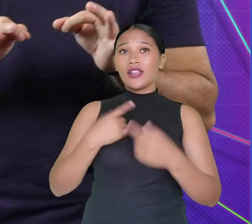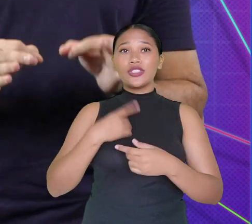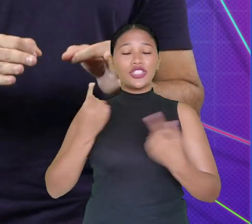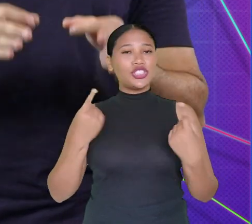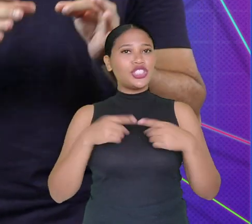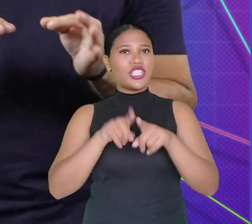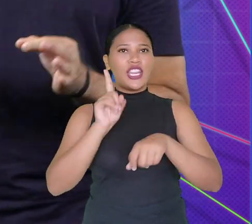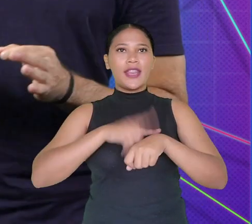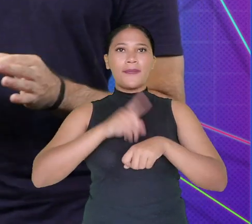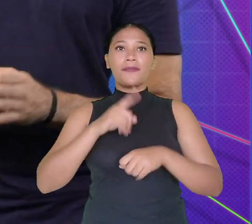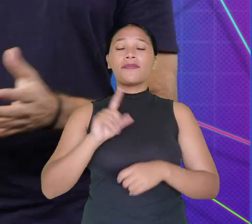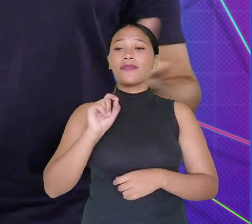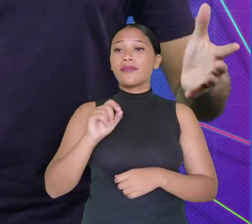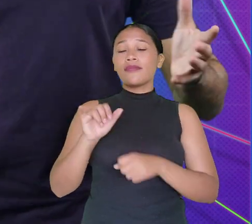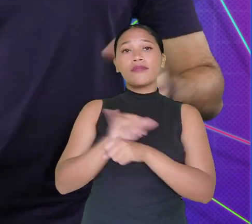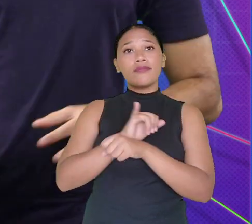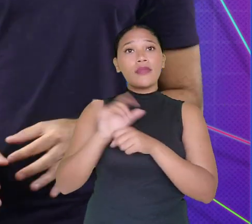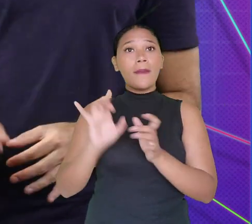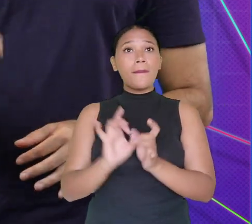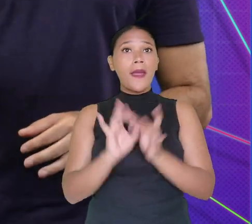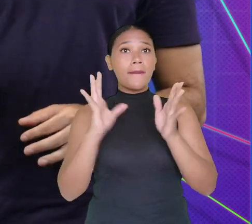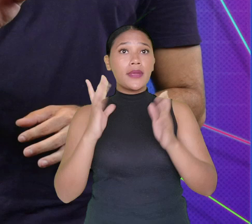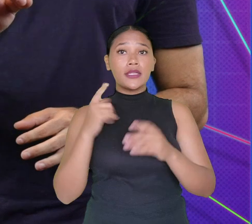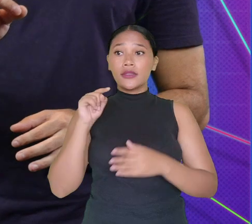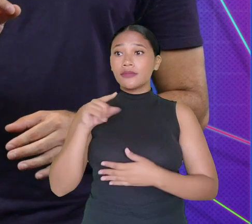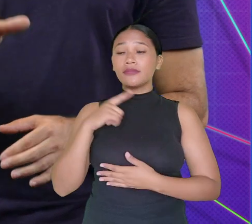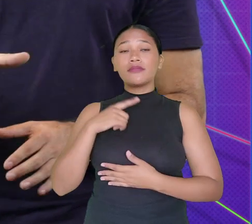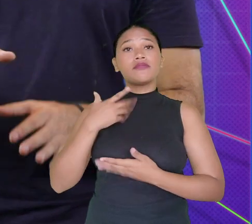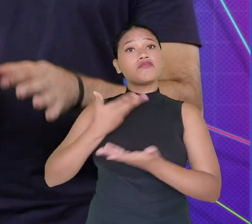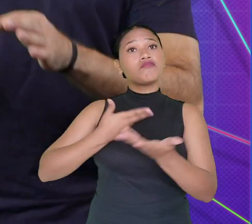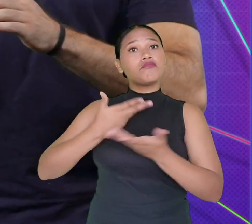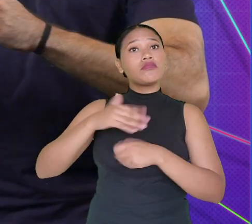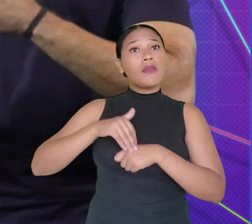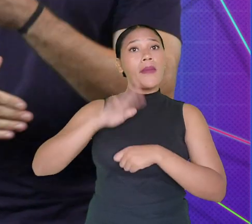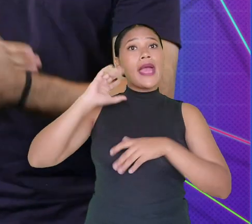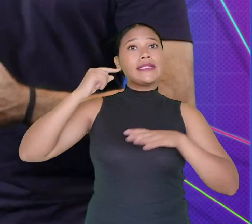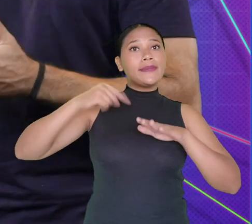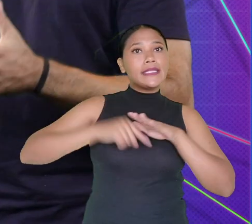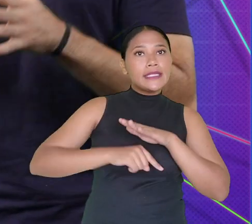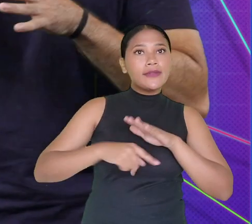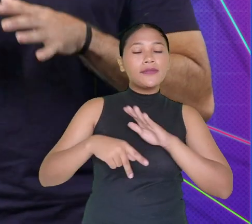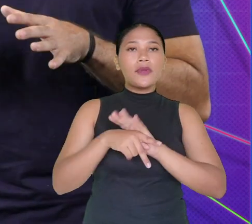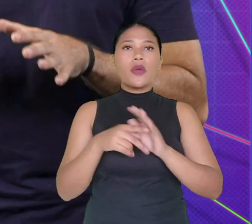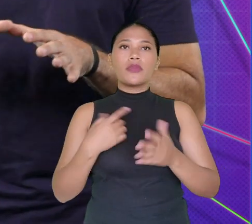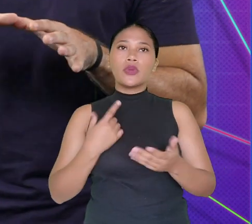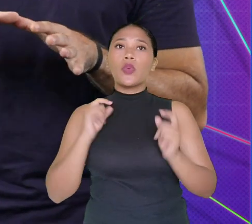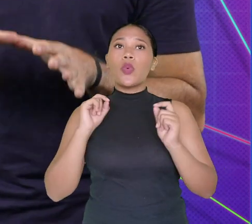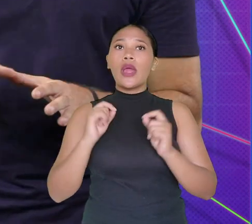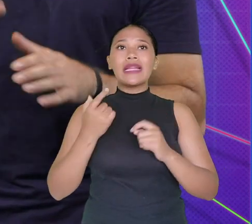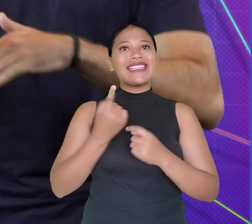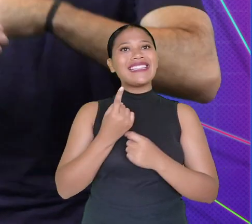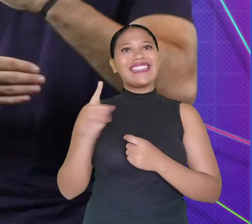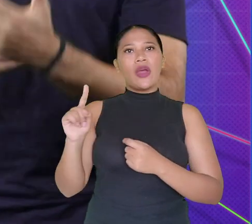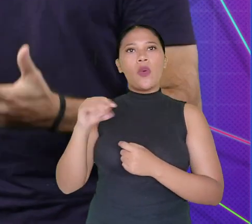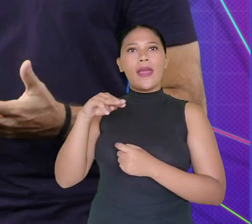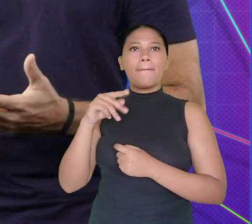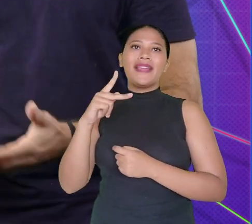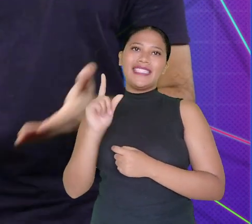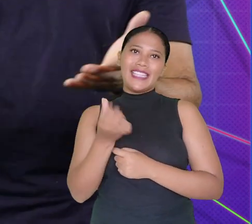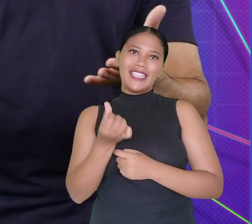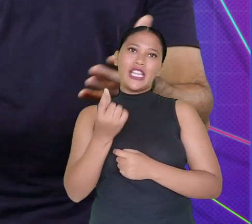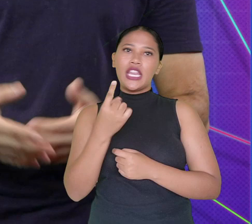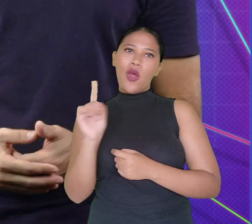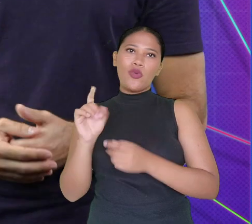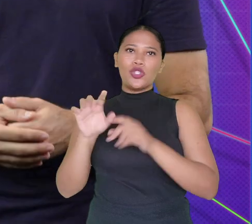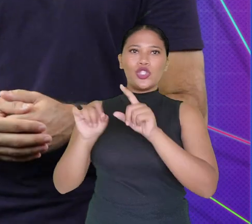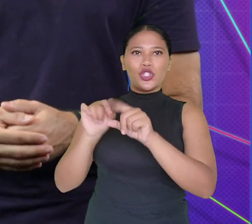Sistema de diálogo dinâmico. Essa mecânica permite que o jogador tenha uma interação mais imersiva com os personagens não jogáveis,